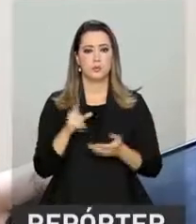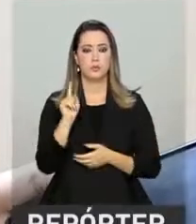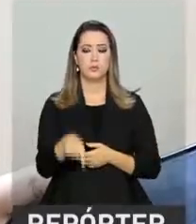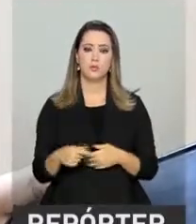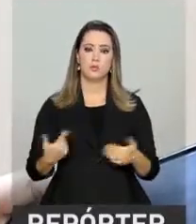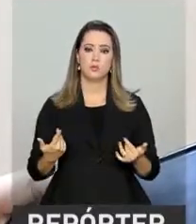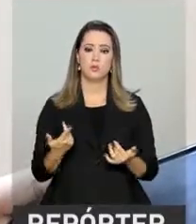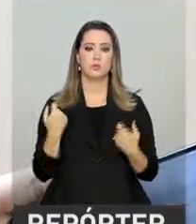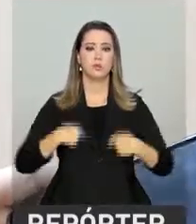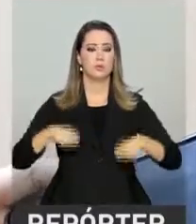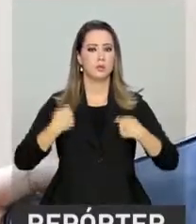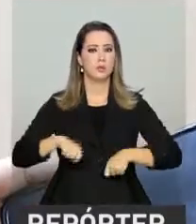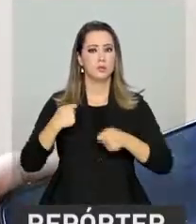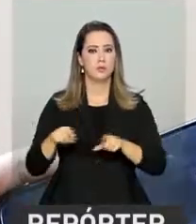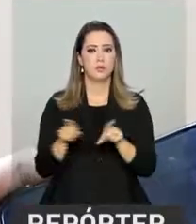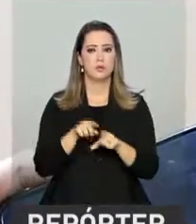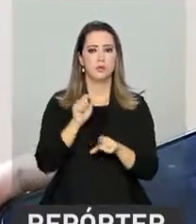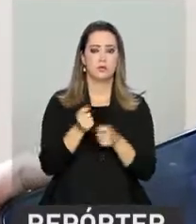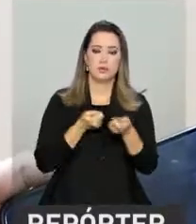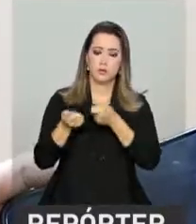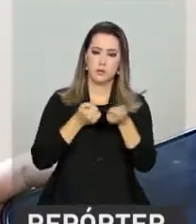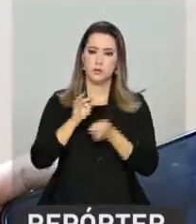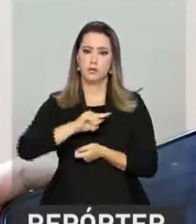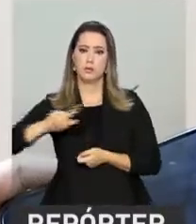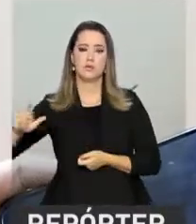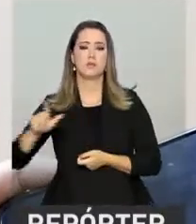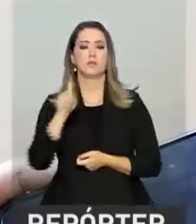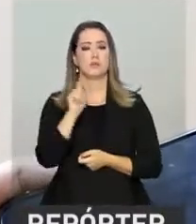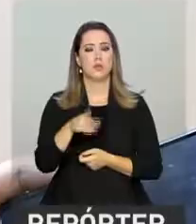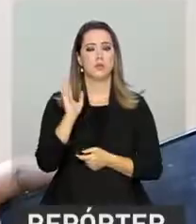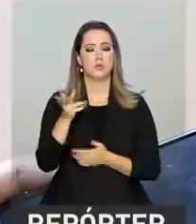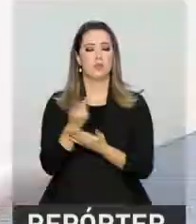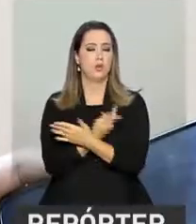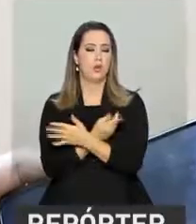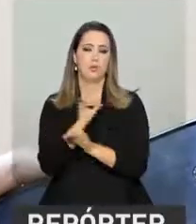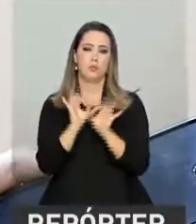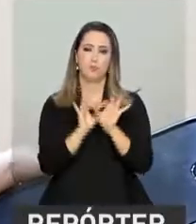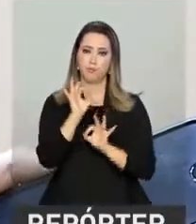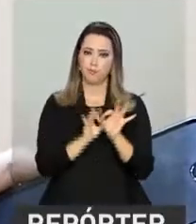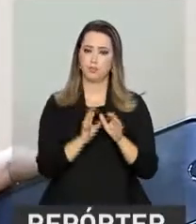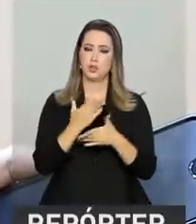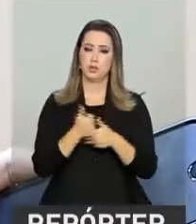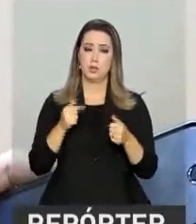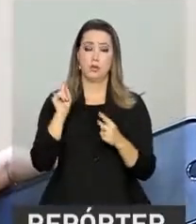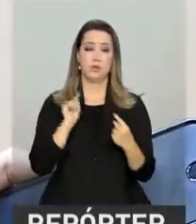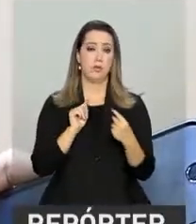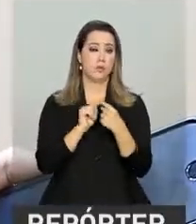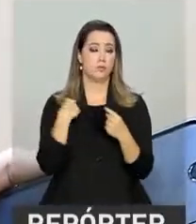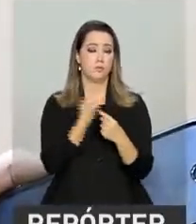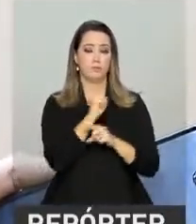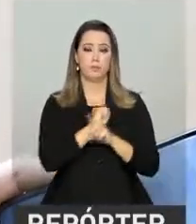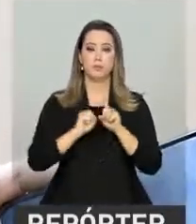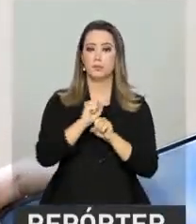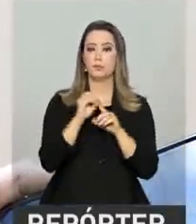necessidade imperiosa de um ajuste fiscal no país que já vem sendo implementado é um objetivo muito importante da nossa sociedade